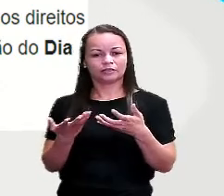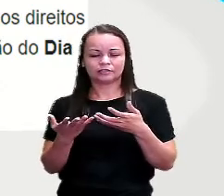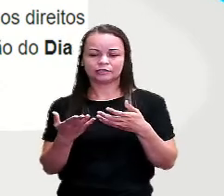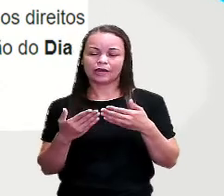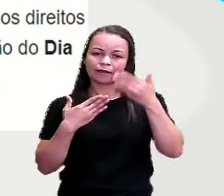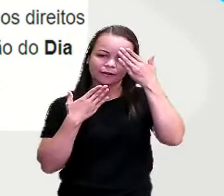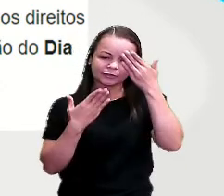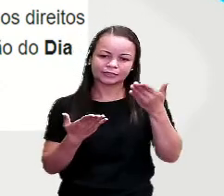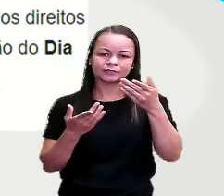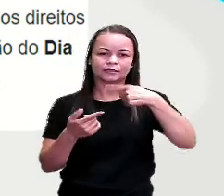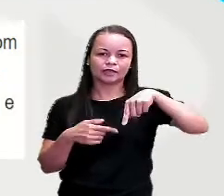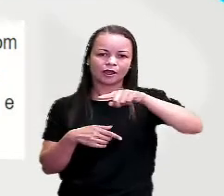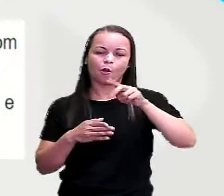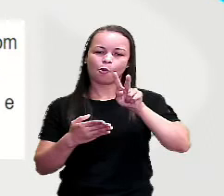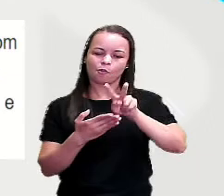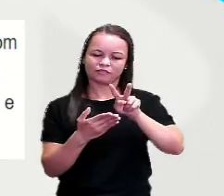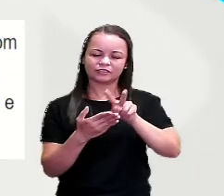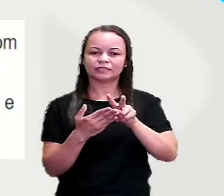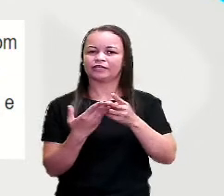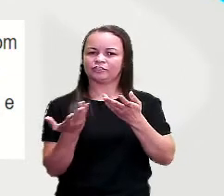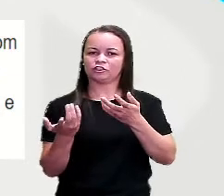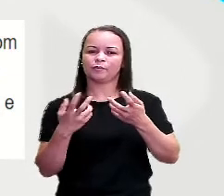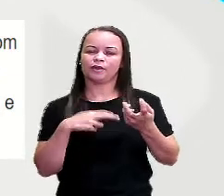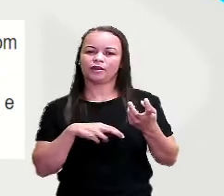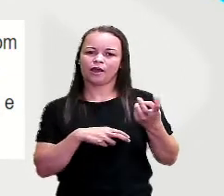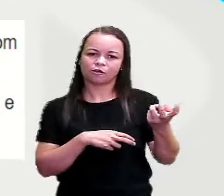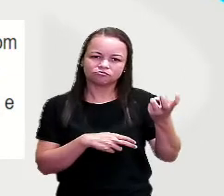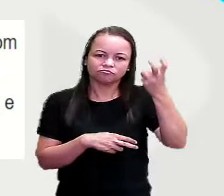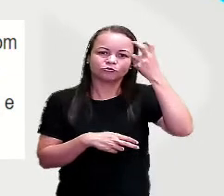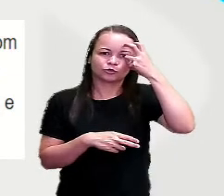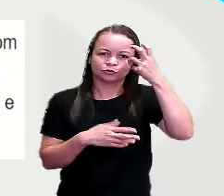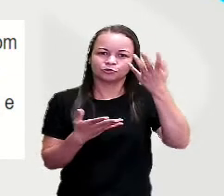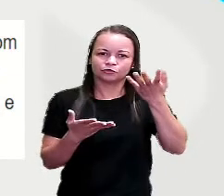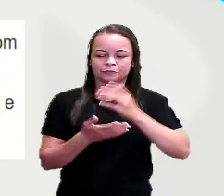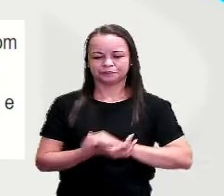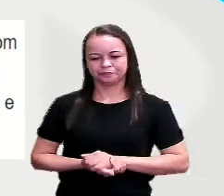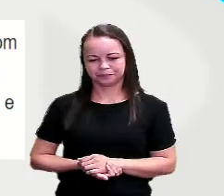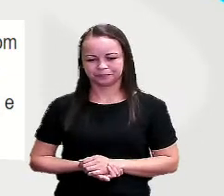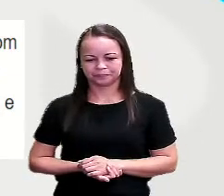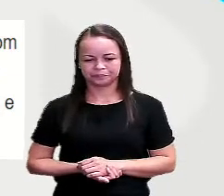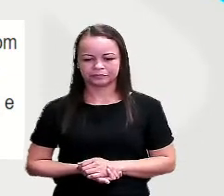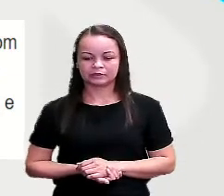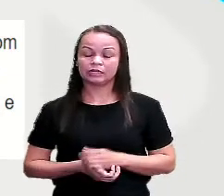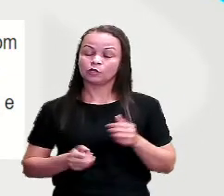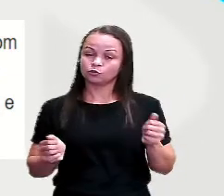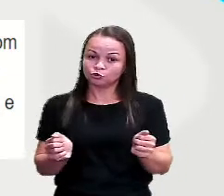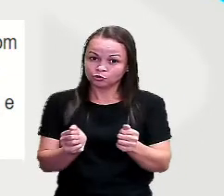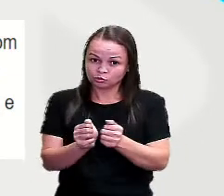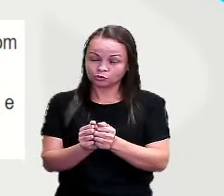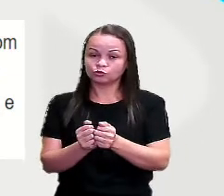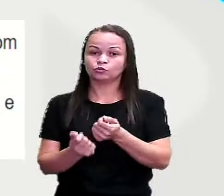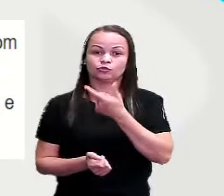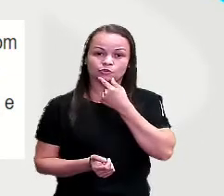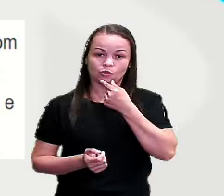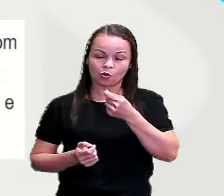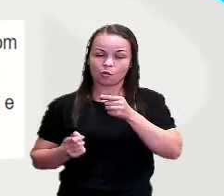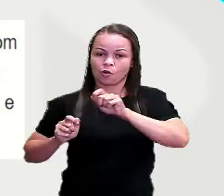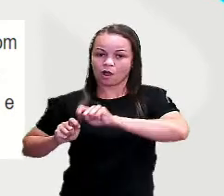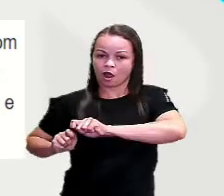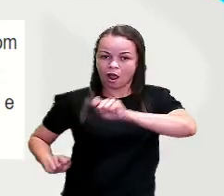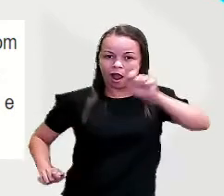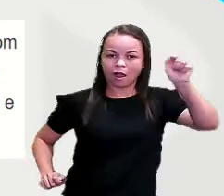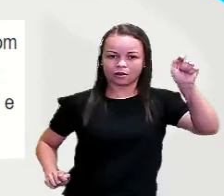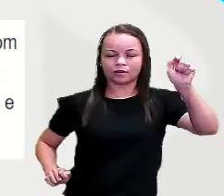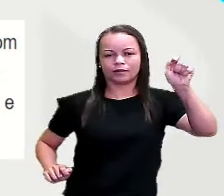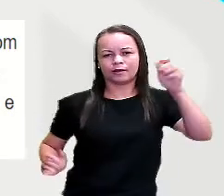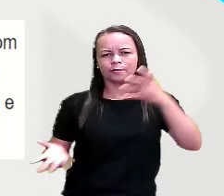povos indígenas, tá? E aí, junto com Cabral, vieram também os jesuítas. Então, o